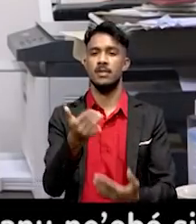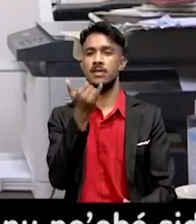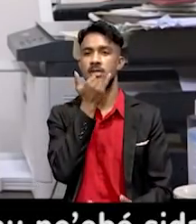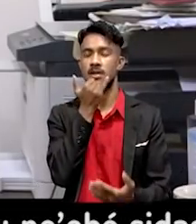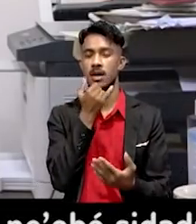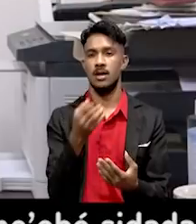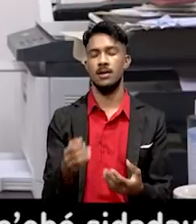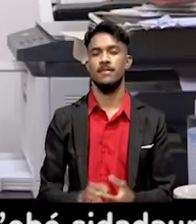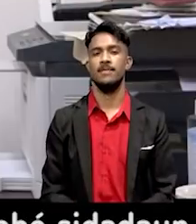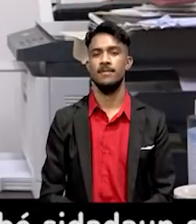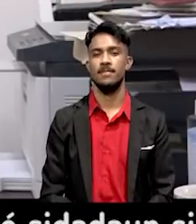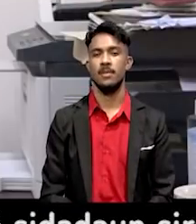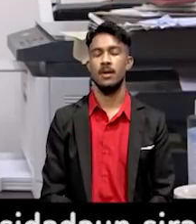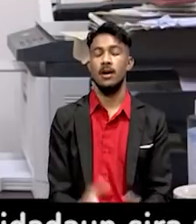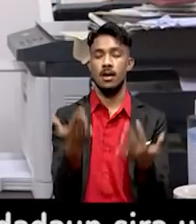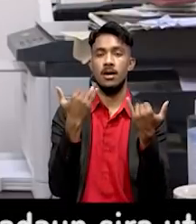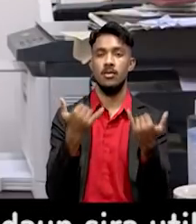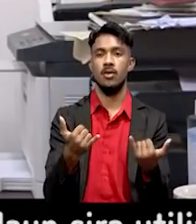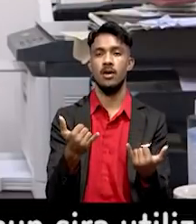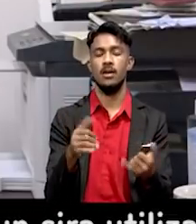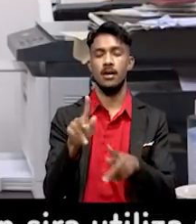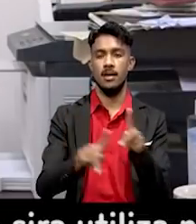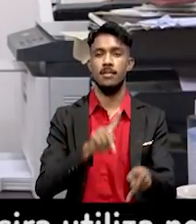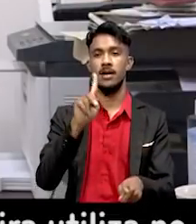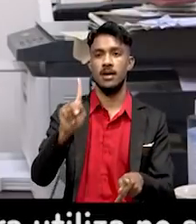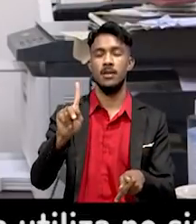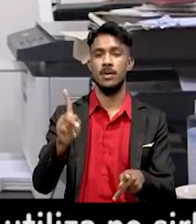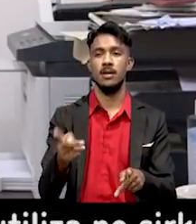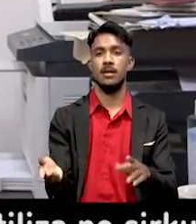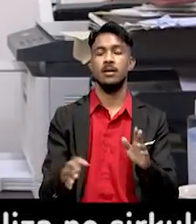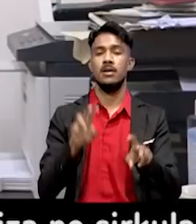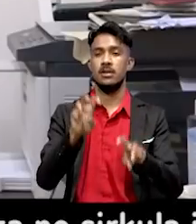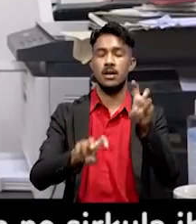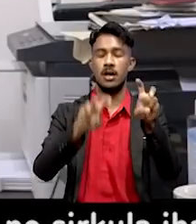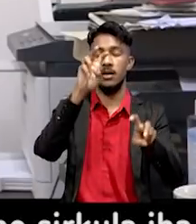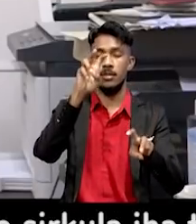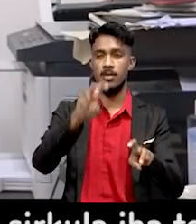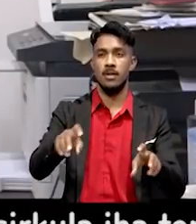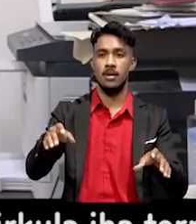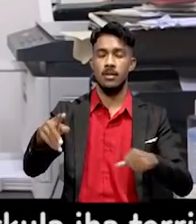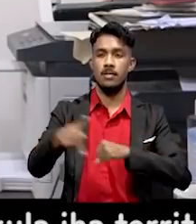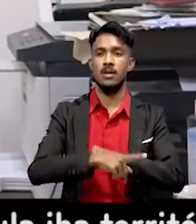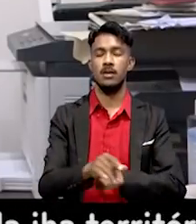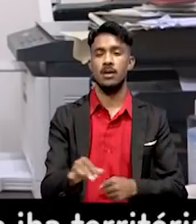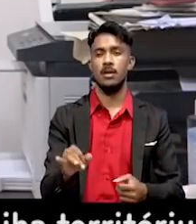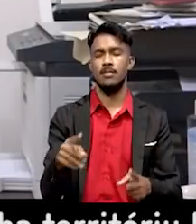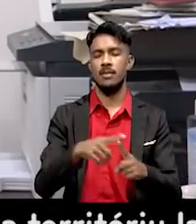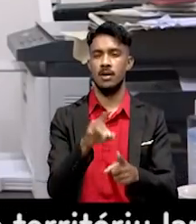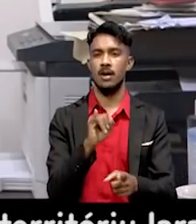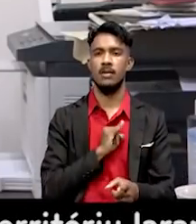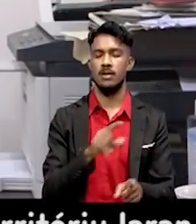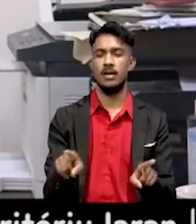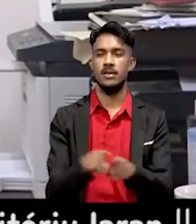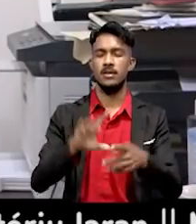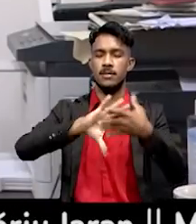tiana. Awar saya me emai nama sa abah la osu si partir bahau ko referensi ko bazi experience timor leste nia